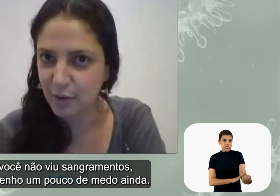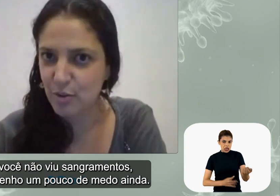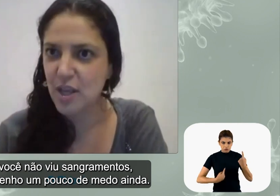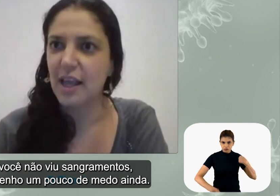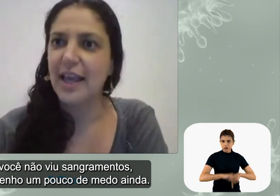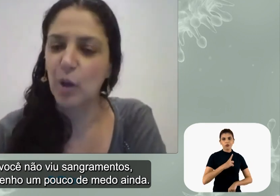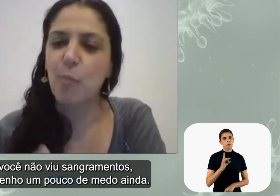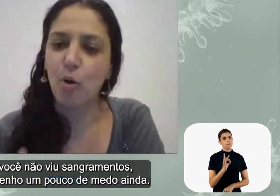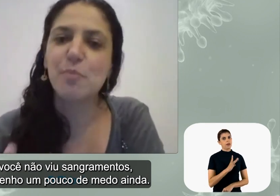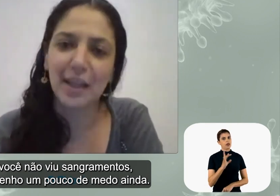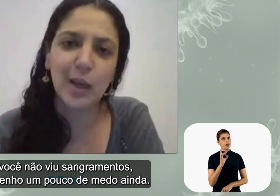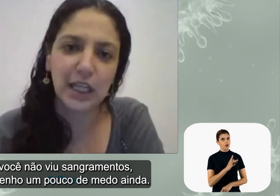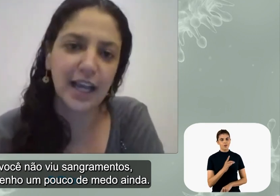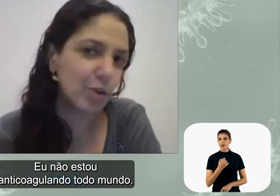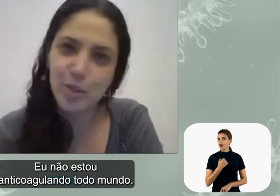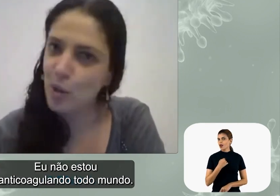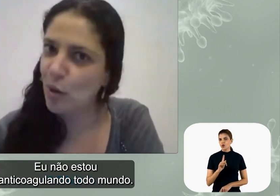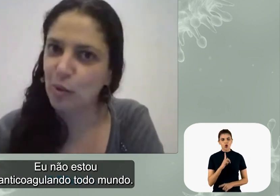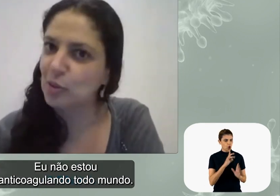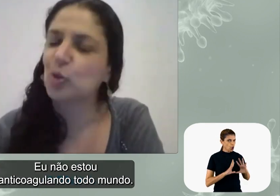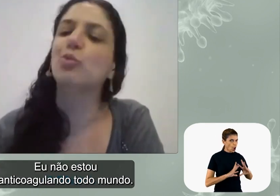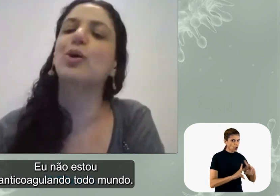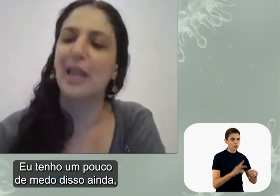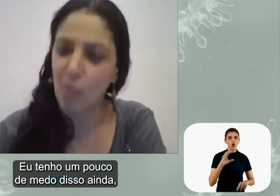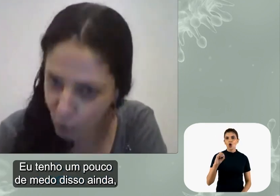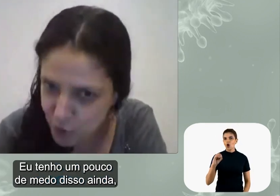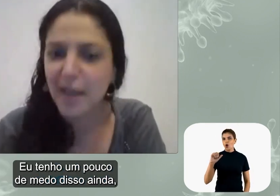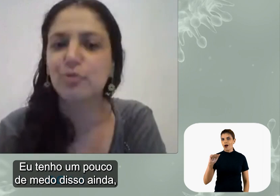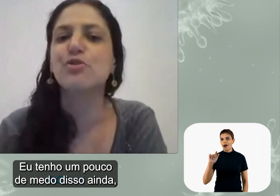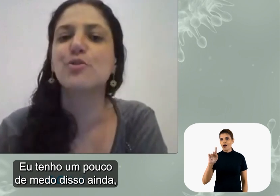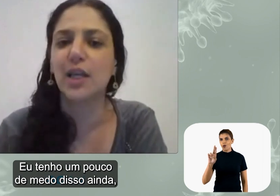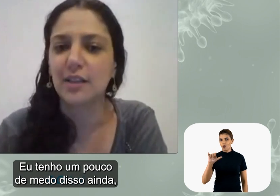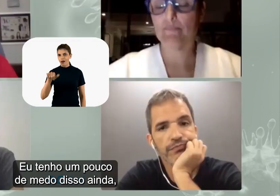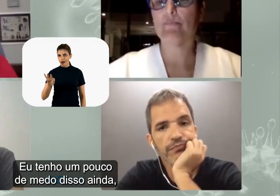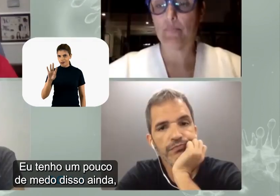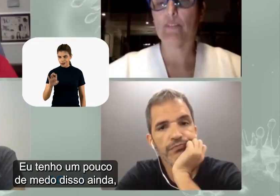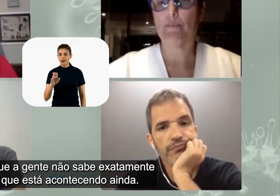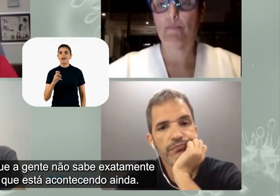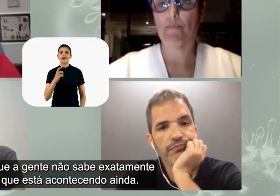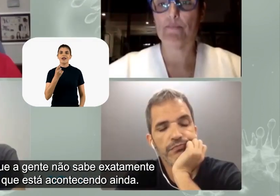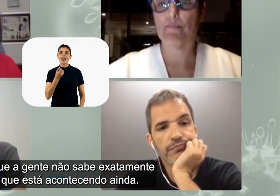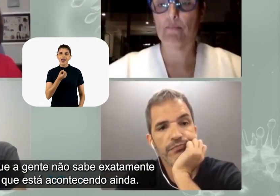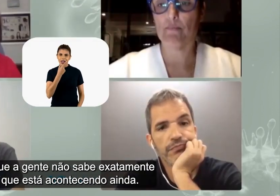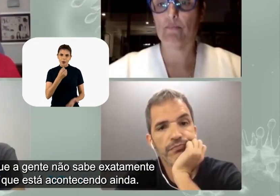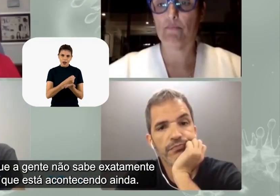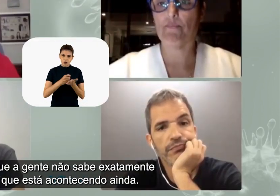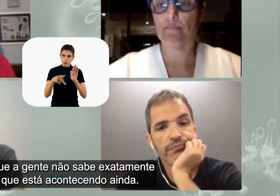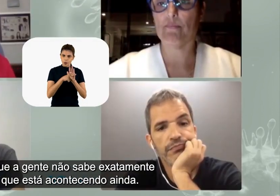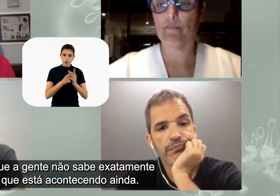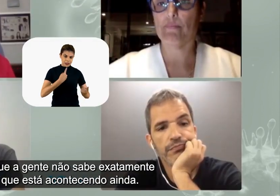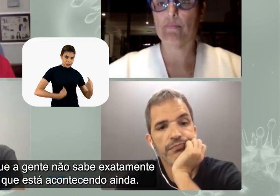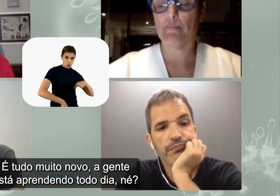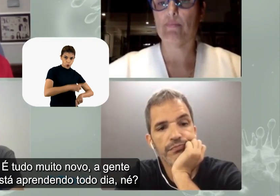sangramentos, eu tenho um pouco de medo ainda. Eu não estou anticoagulando todo mundo, eu tenho um pouco de medo disso ainda. Porque a gente não